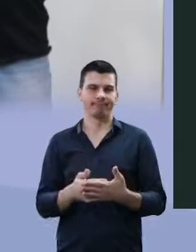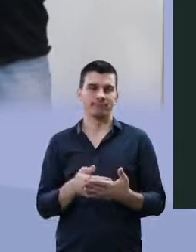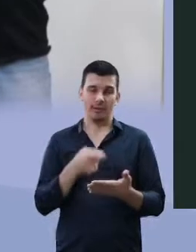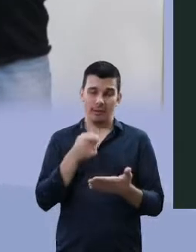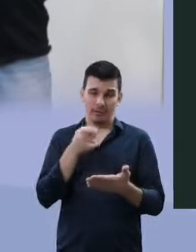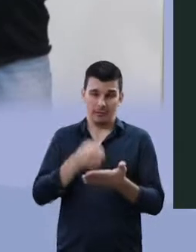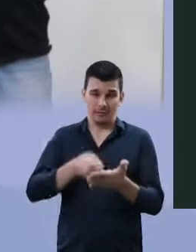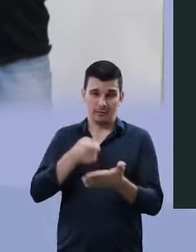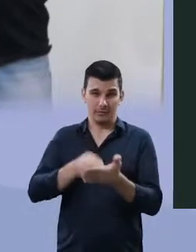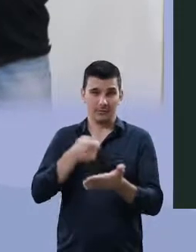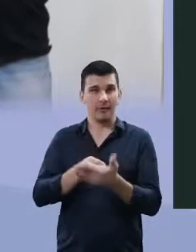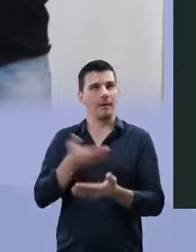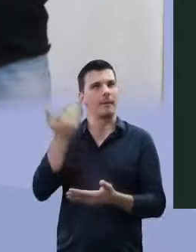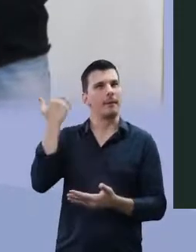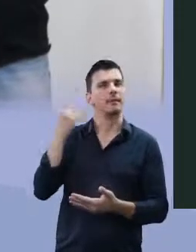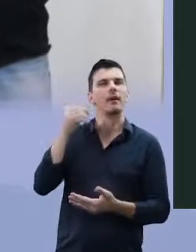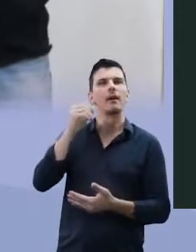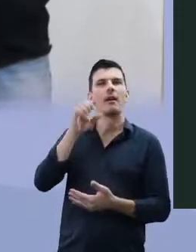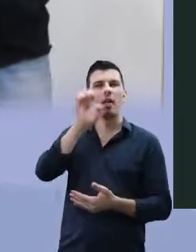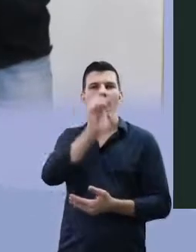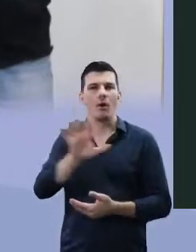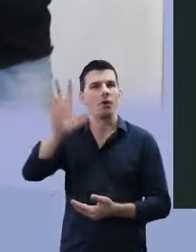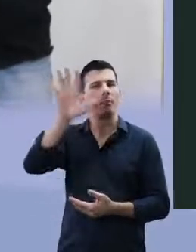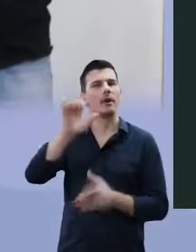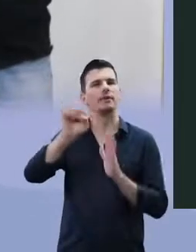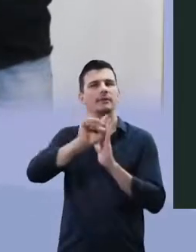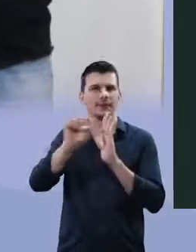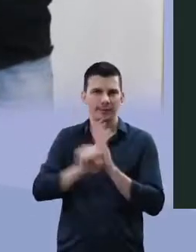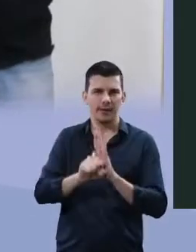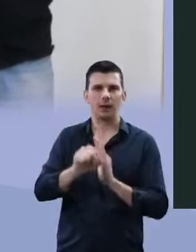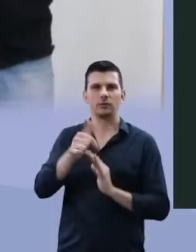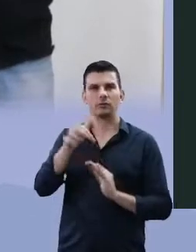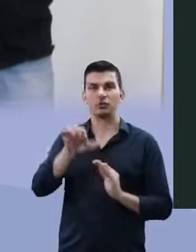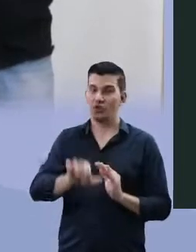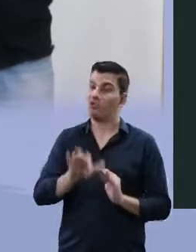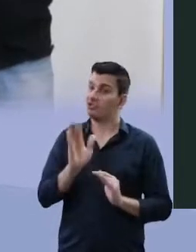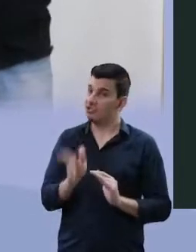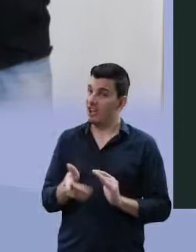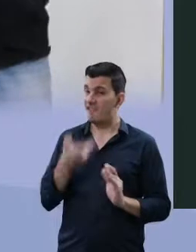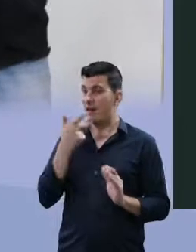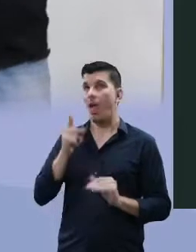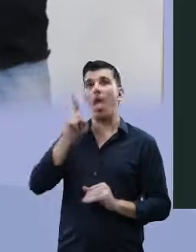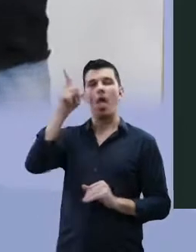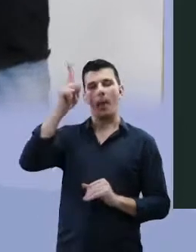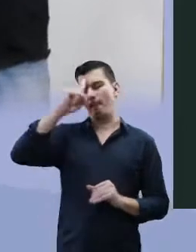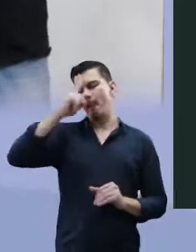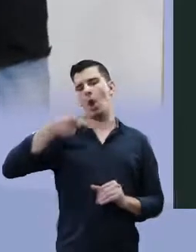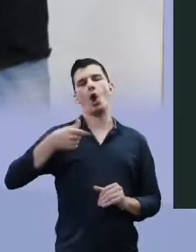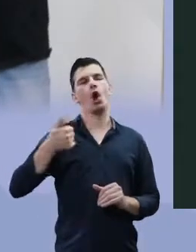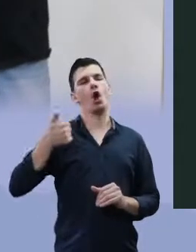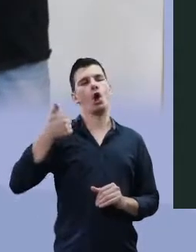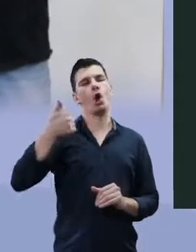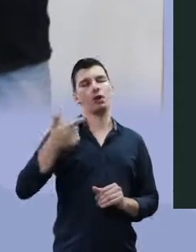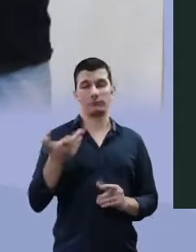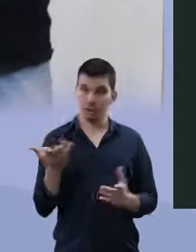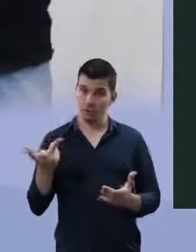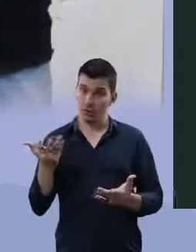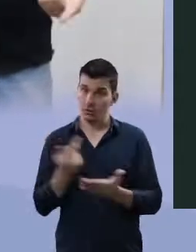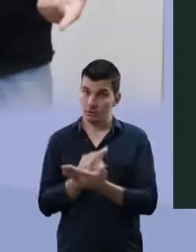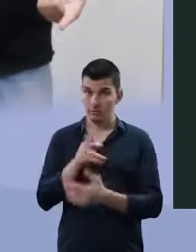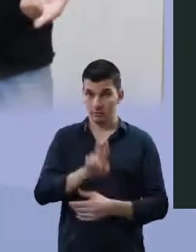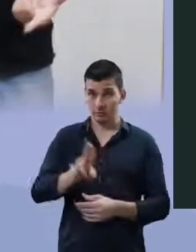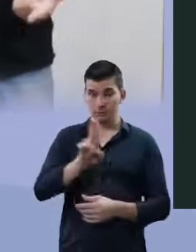o etnocentrismo, foi muito praticado pelos europeus na época do imperialismo, no século XIX, né? Já